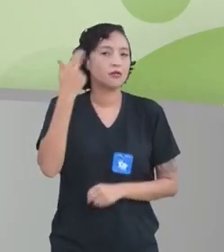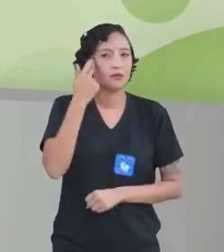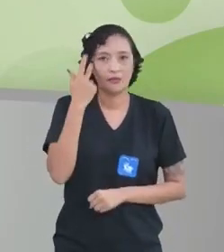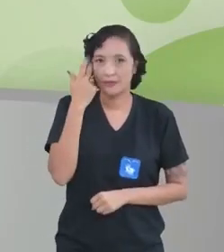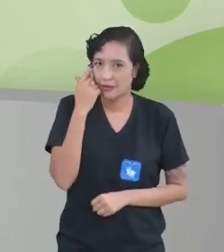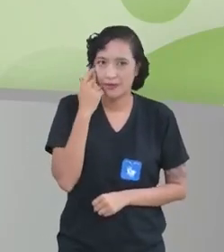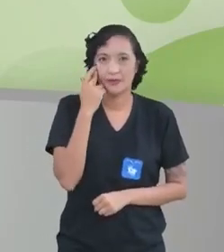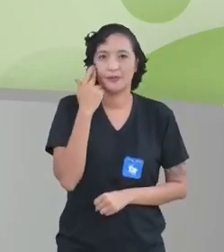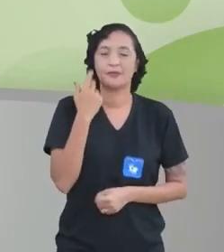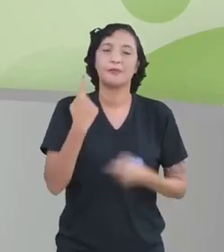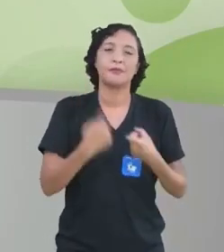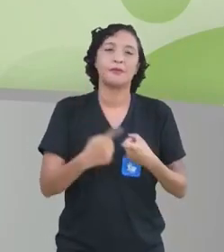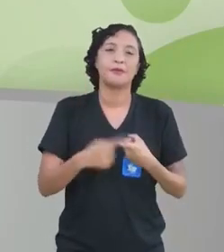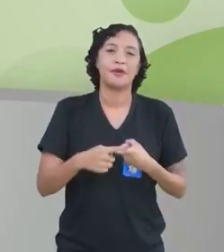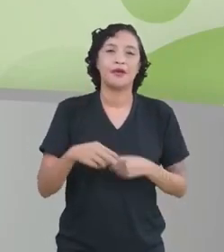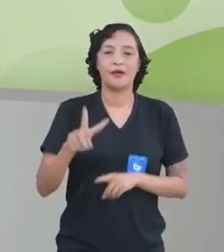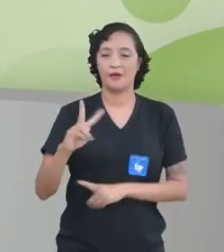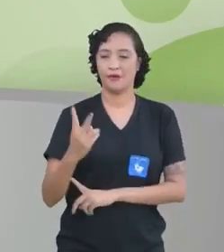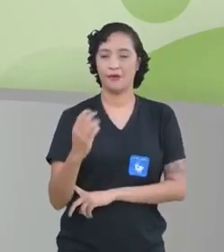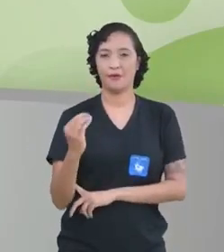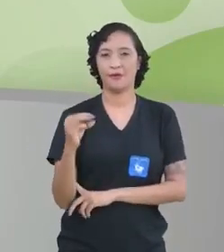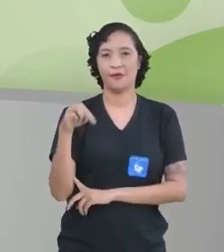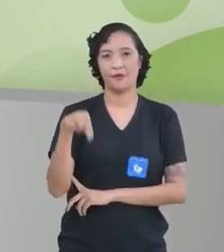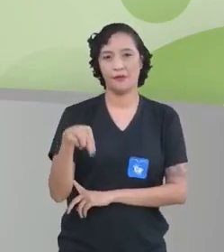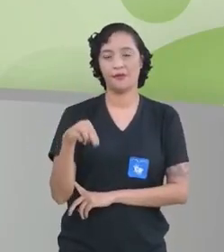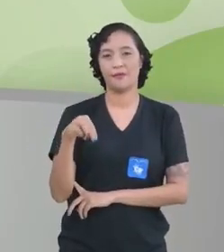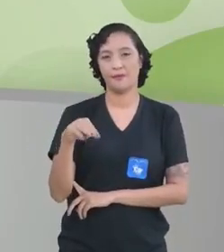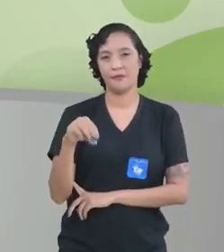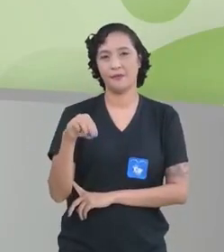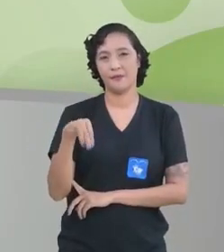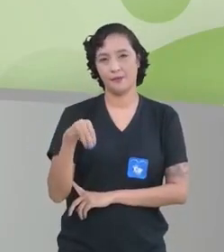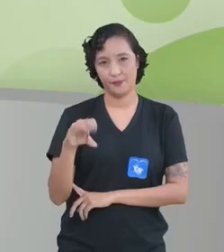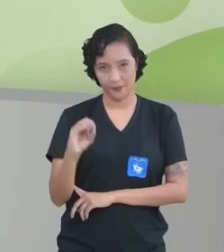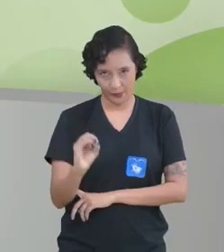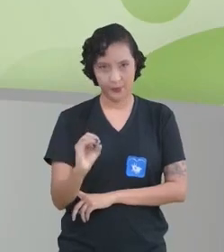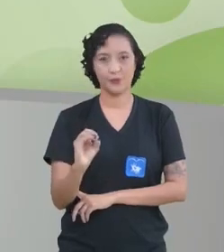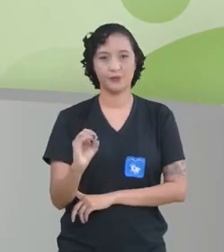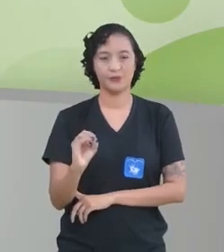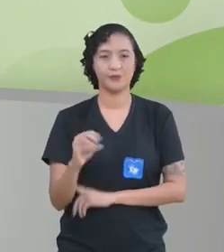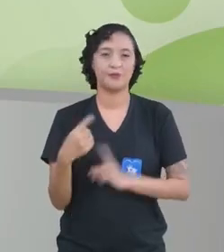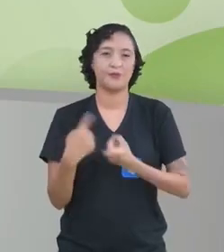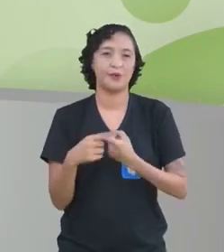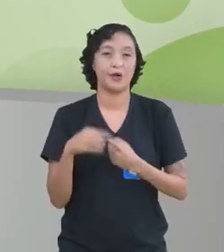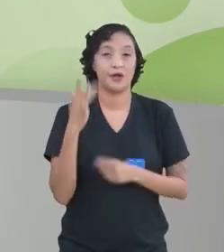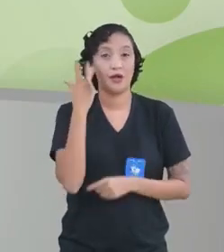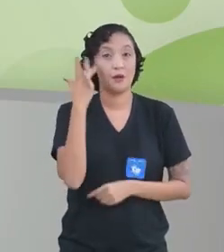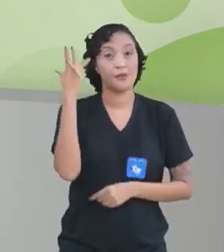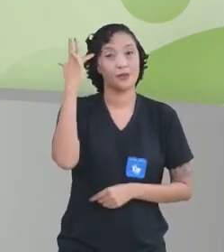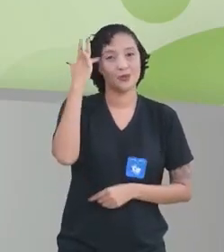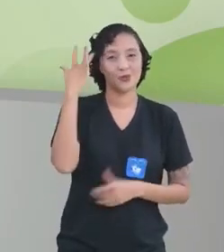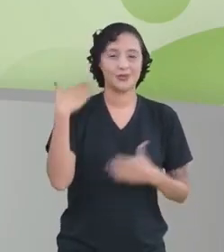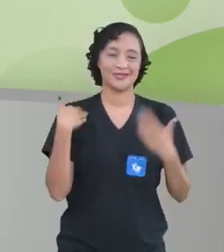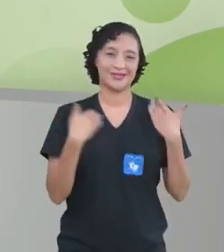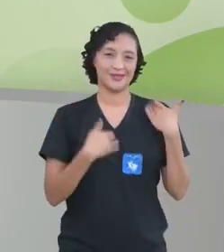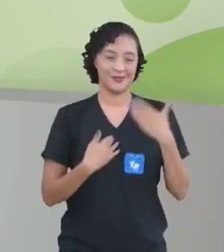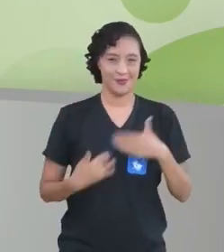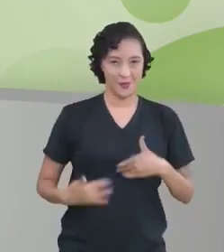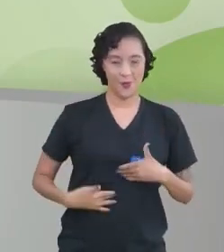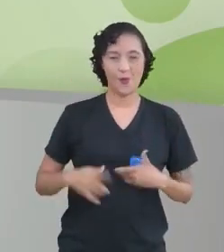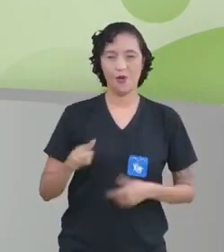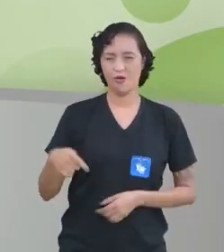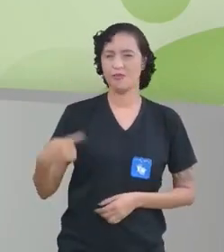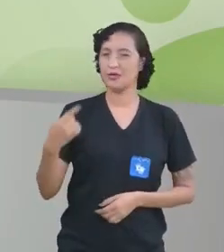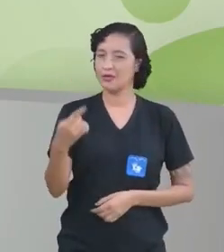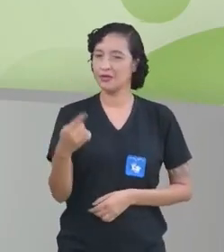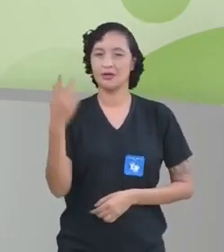de hormônios. Isso vai, de uma certa forma, fazer a maturação e tudo vai ficar com um tom de